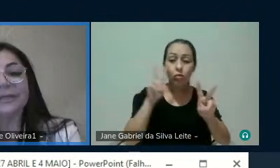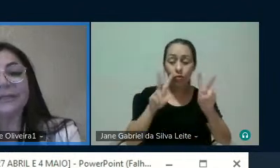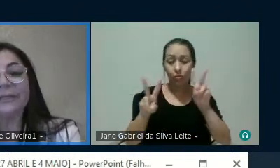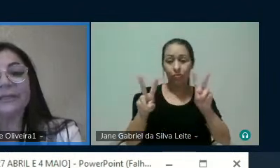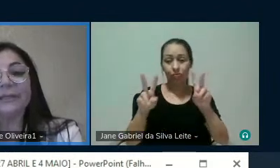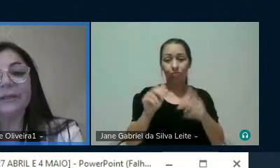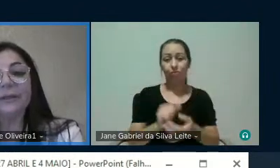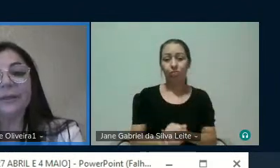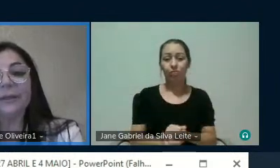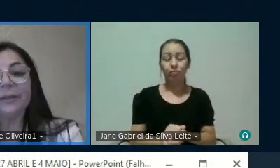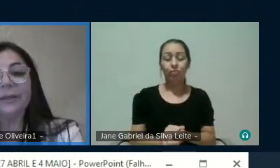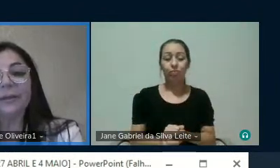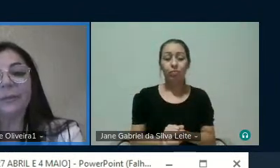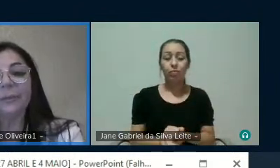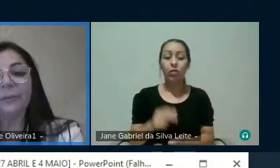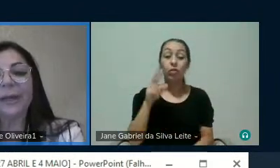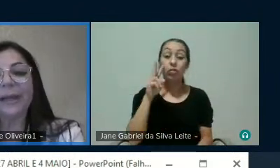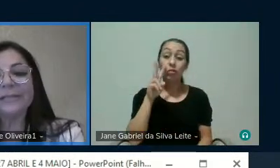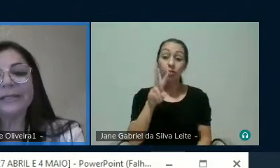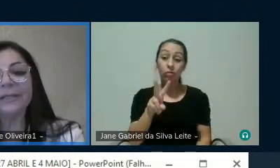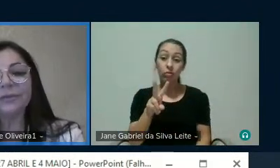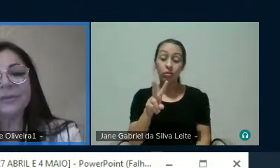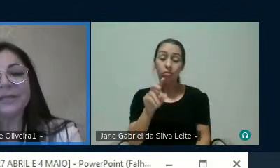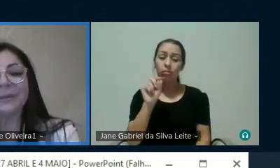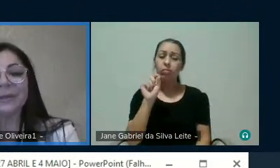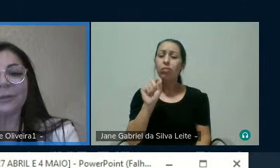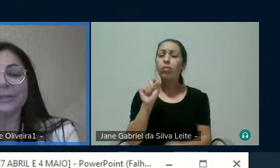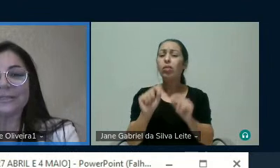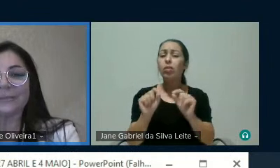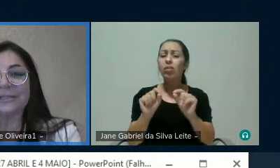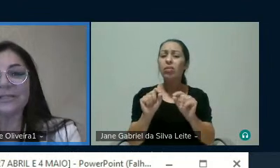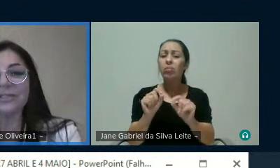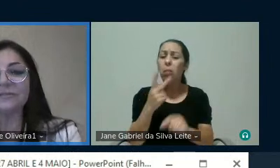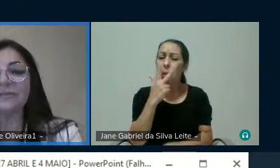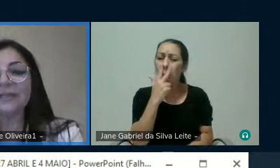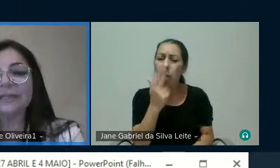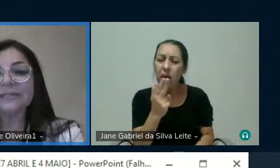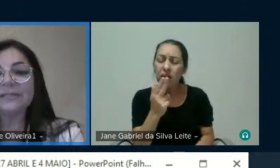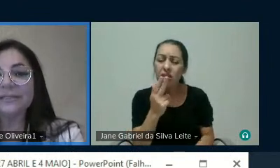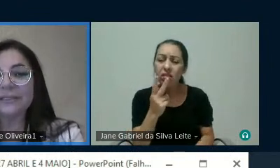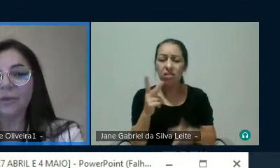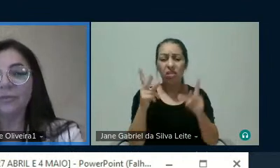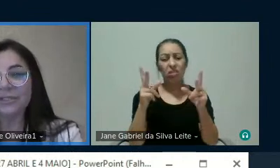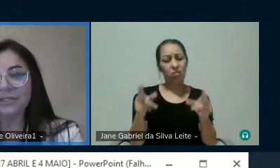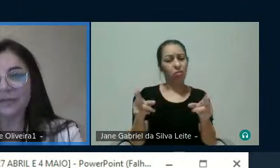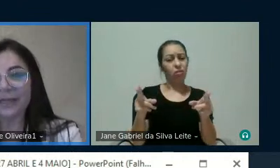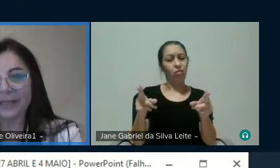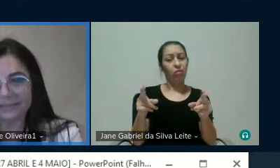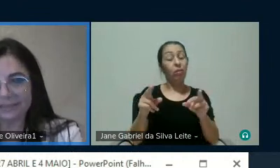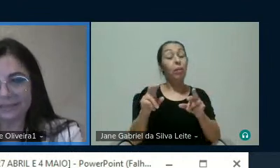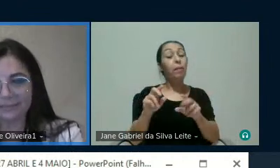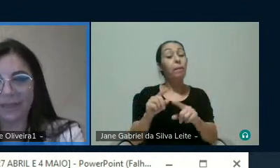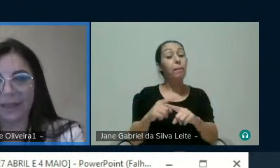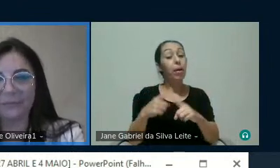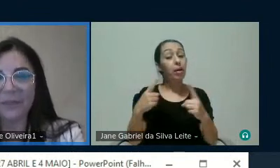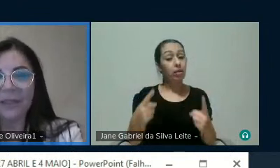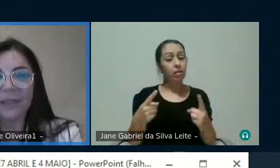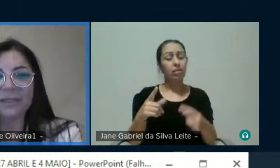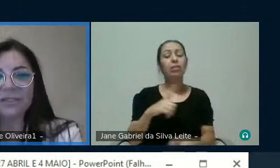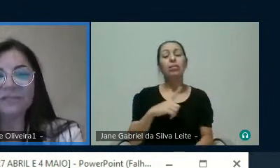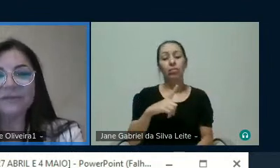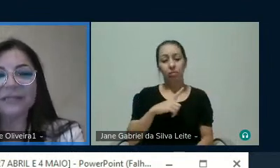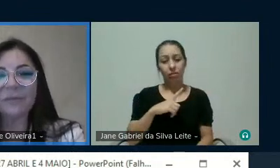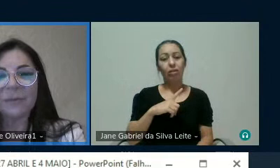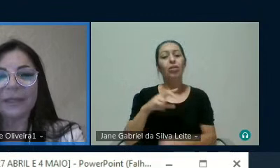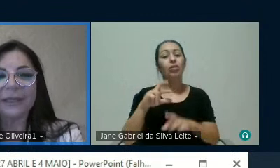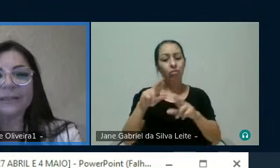vamos ver que parece que é tudo a mesma coisa, mas a gente vai ver que existem algumas diferenças, tá?